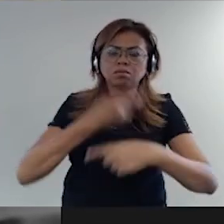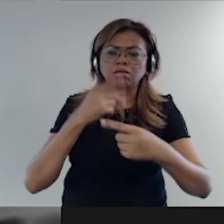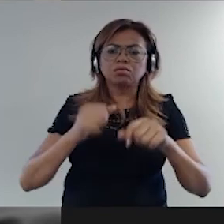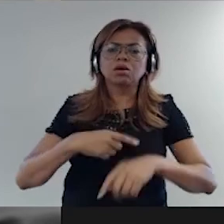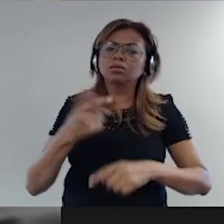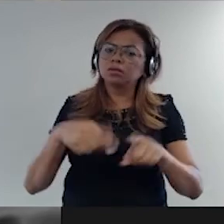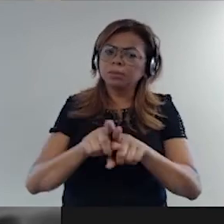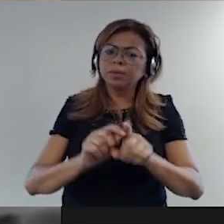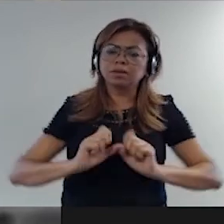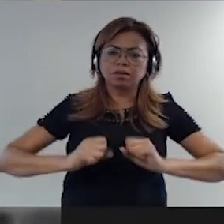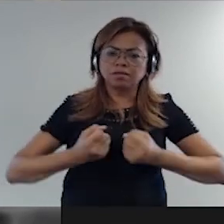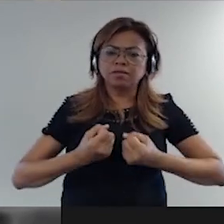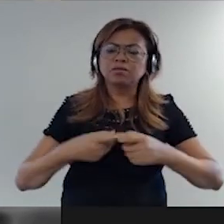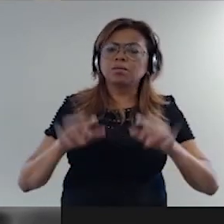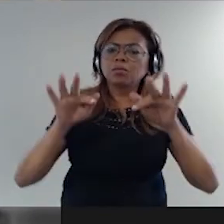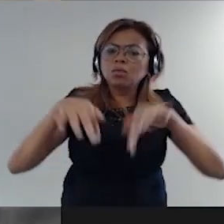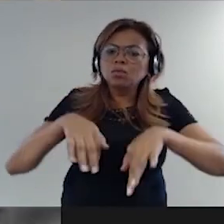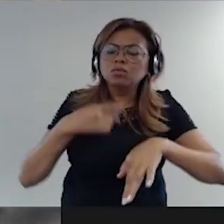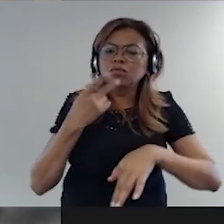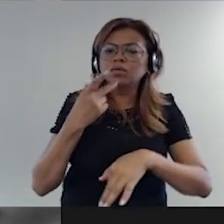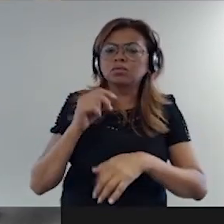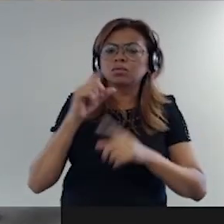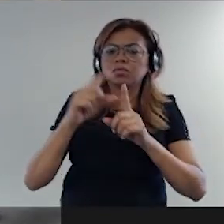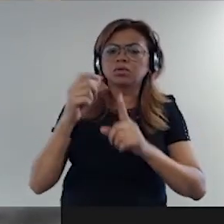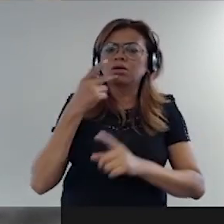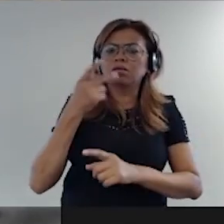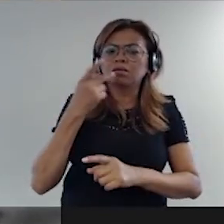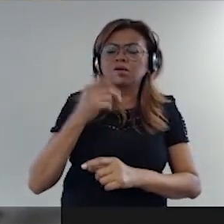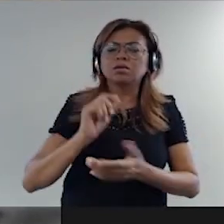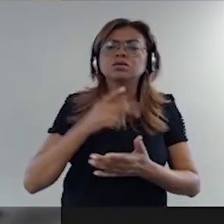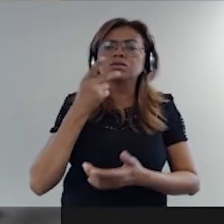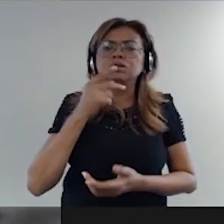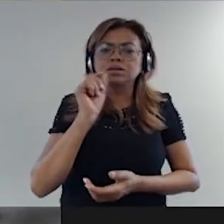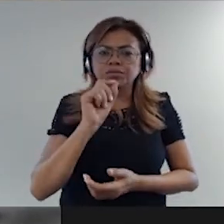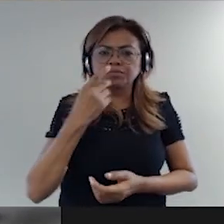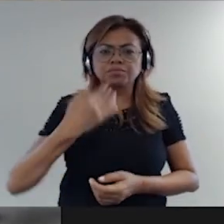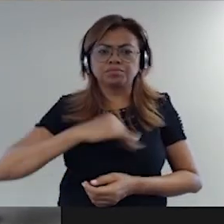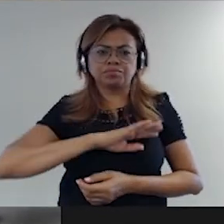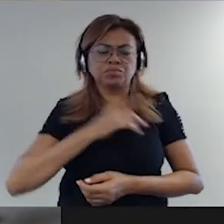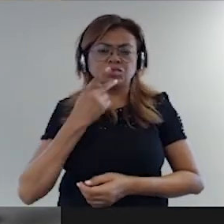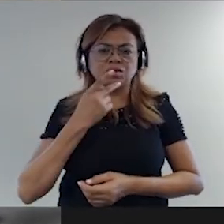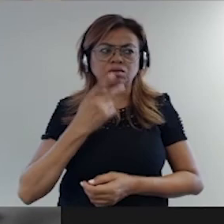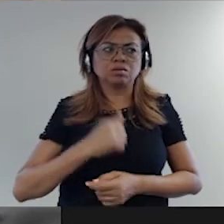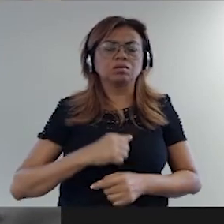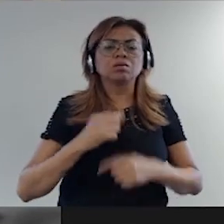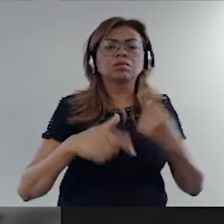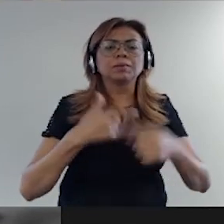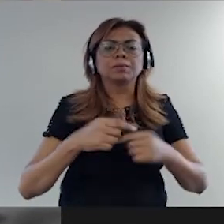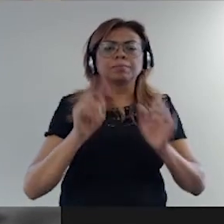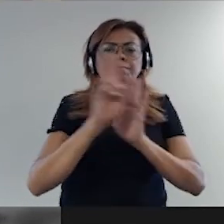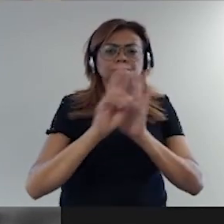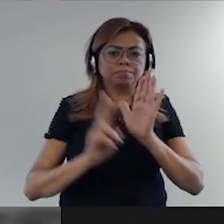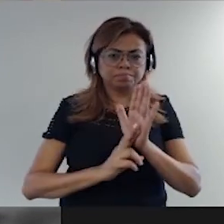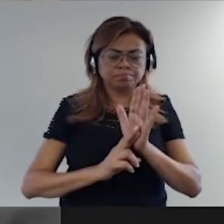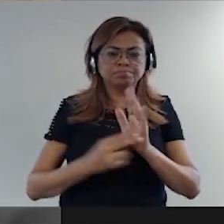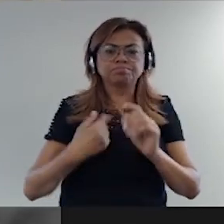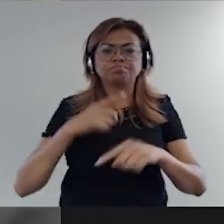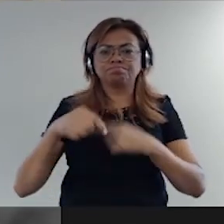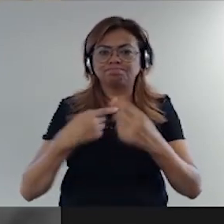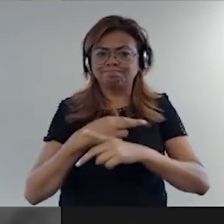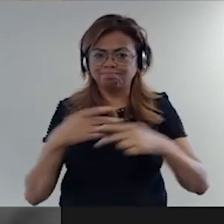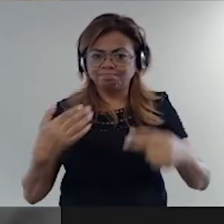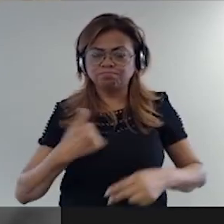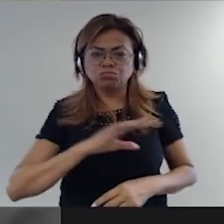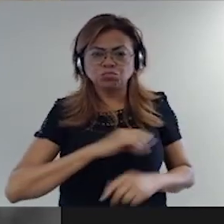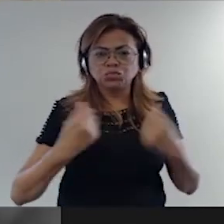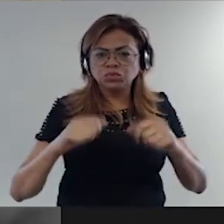por fim, aproveitando a fala do doutor Caio, só registrar que essa questão da gestação das normas é algo que nós